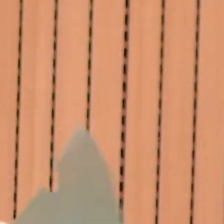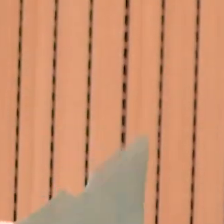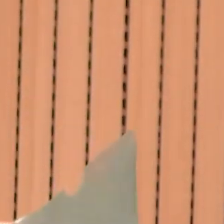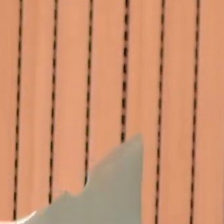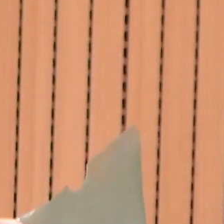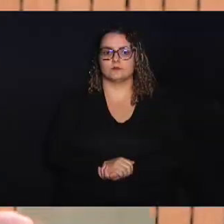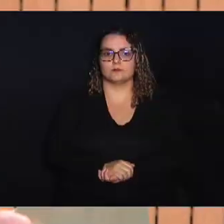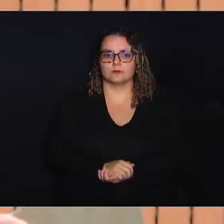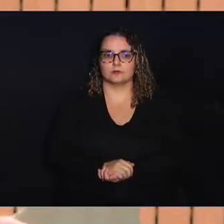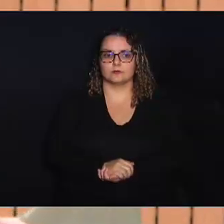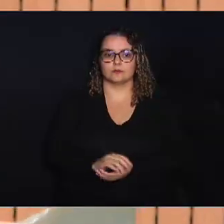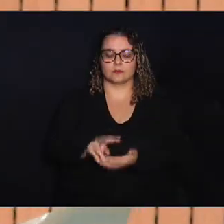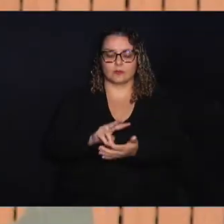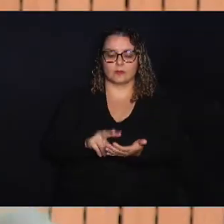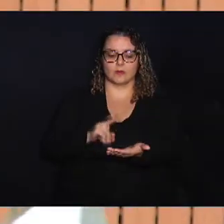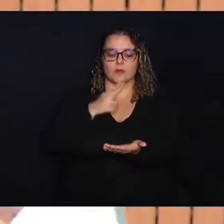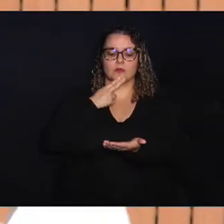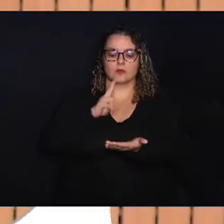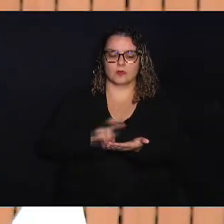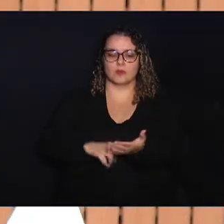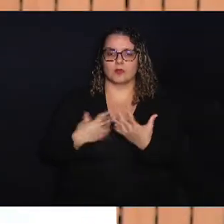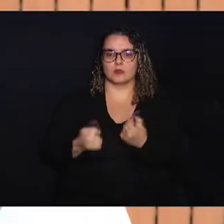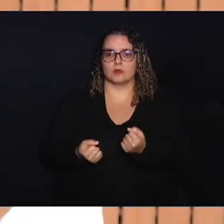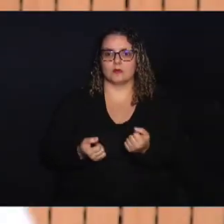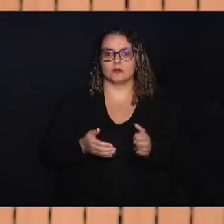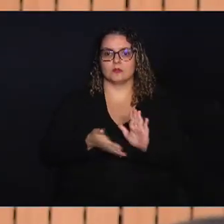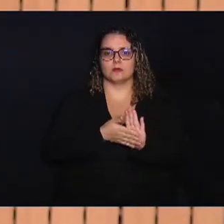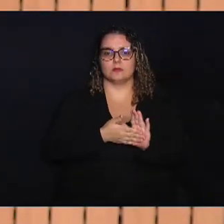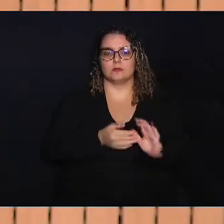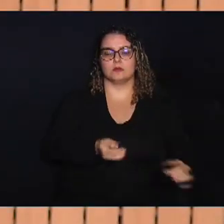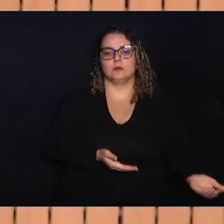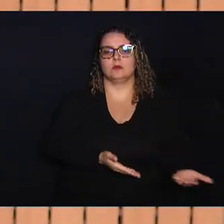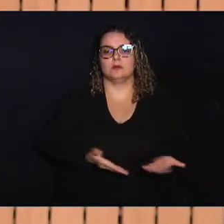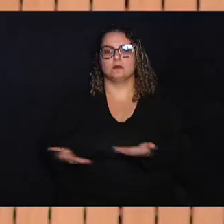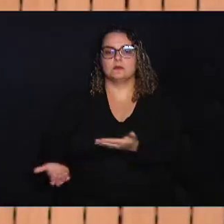correspondências recebidas e das proposições apresentadas à Casa.